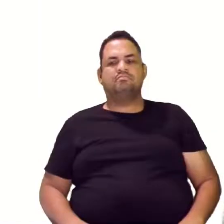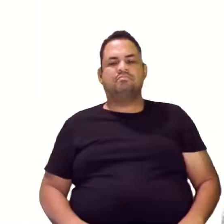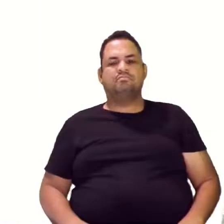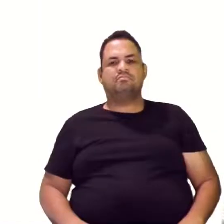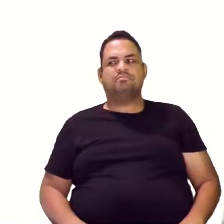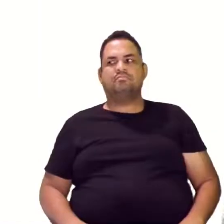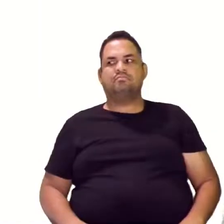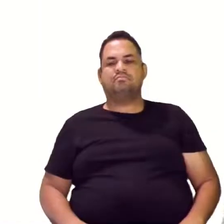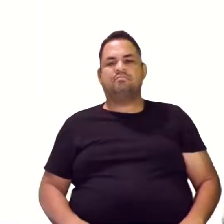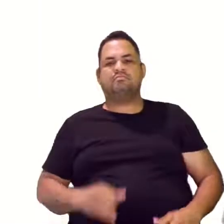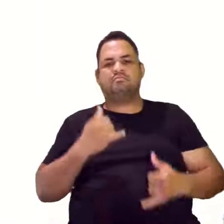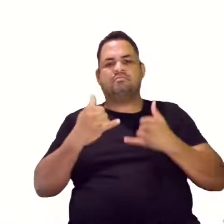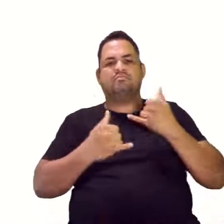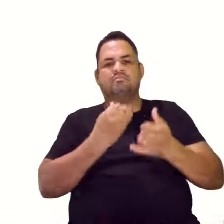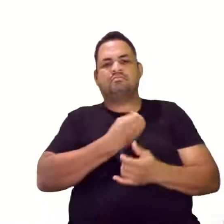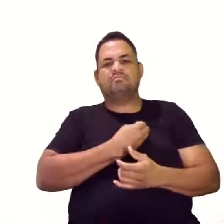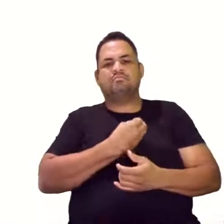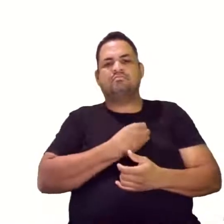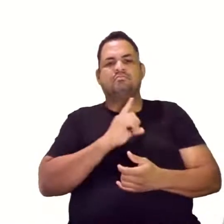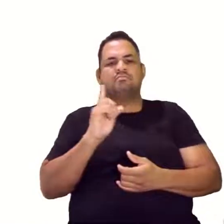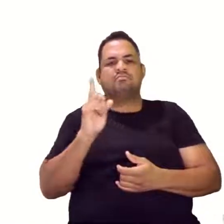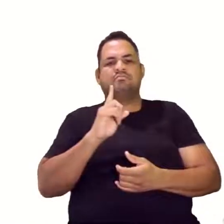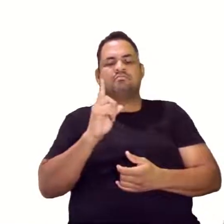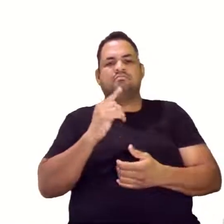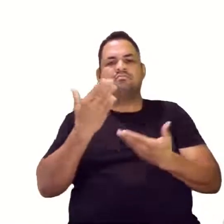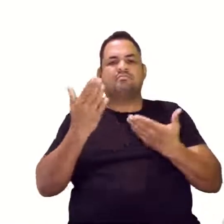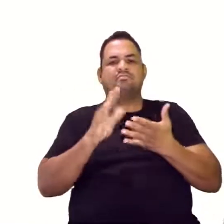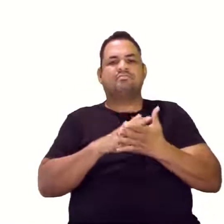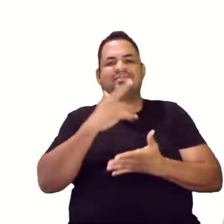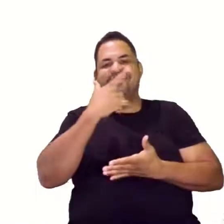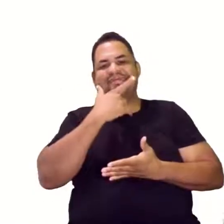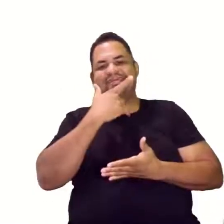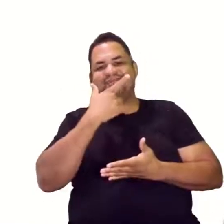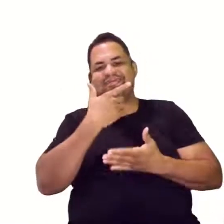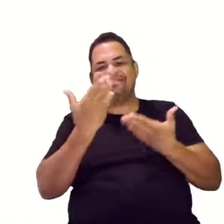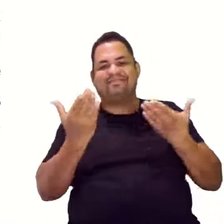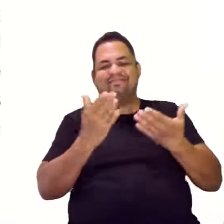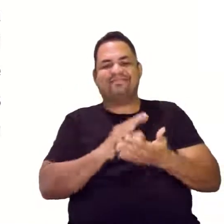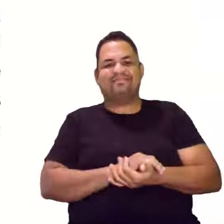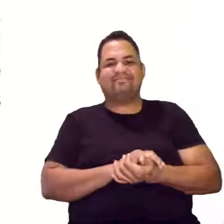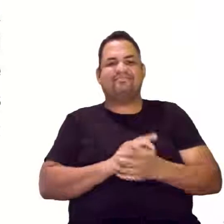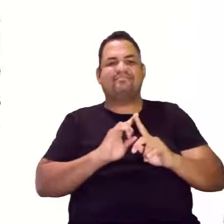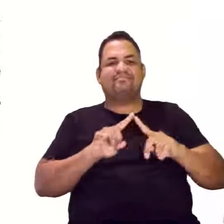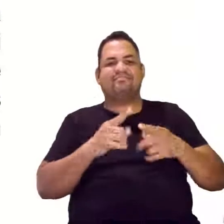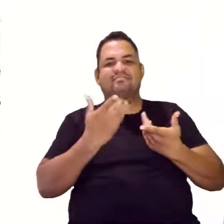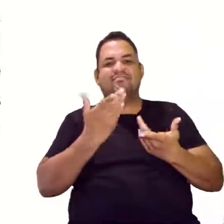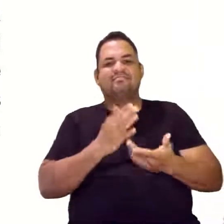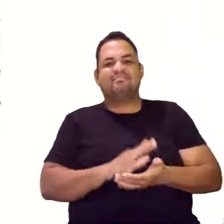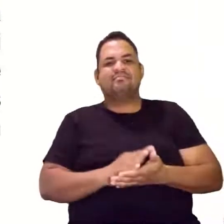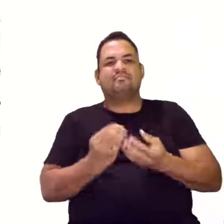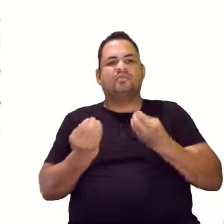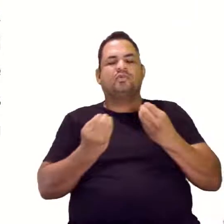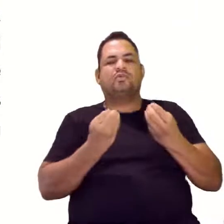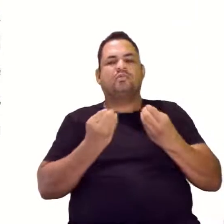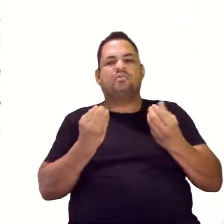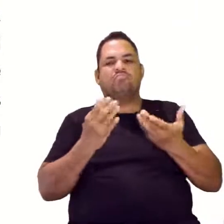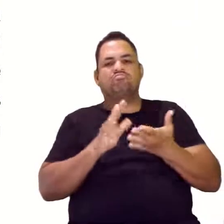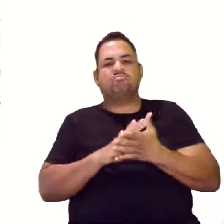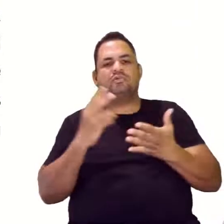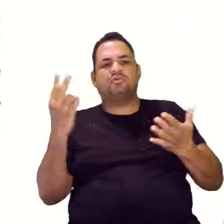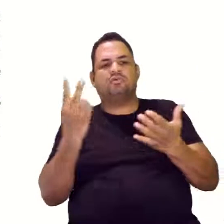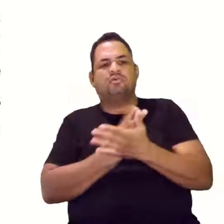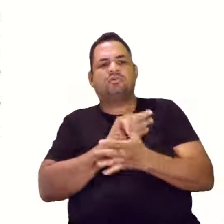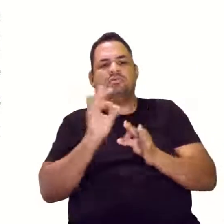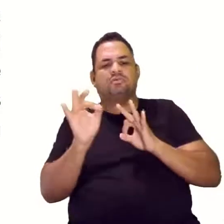Tá? Então, o nosso Brincando com os Números hoje não é para dar aquela risadinha, né, pérolas da matemática, mas a gente vai falar como funciona